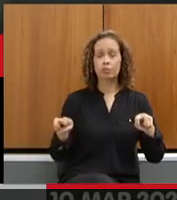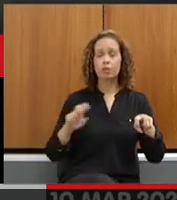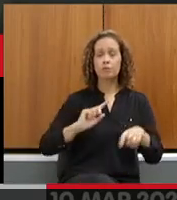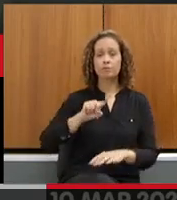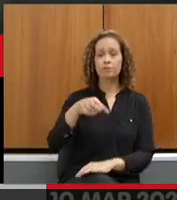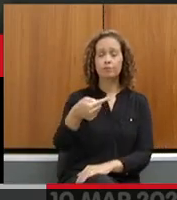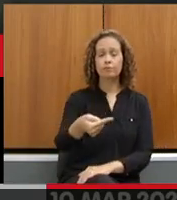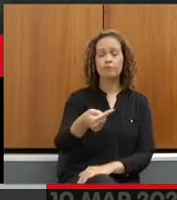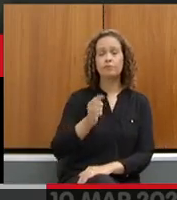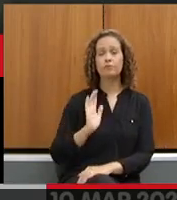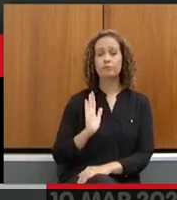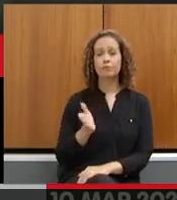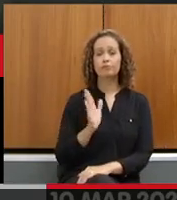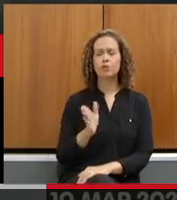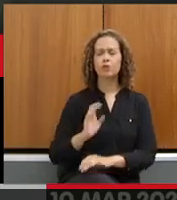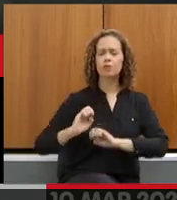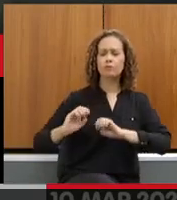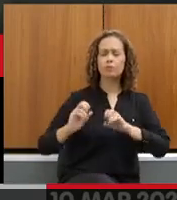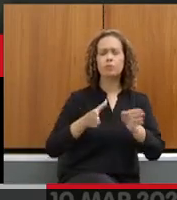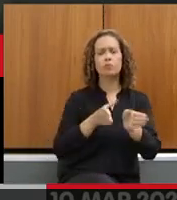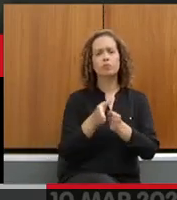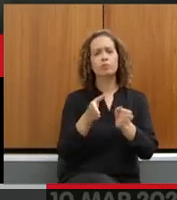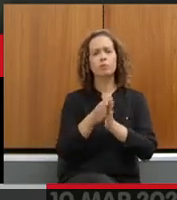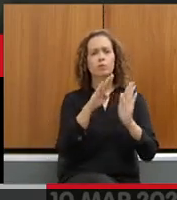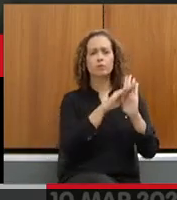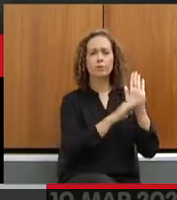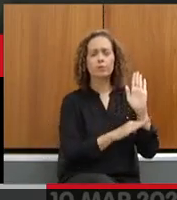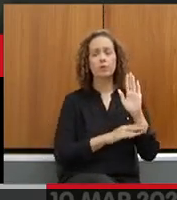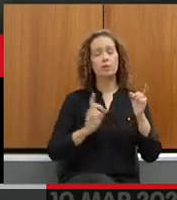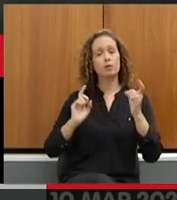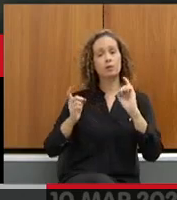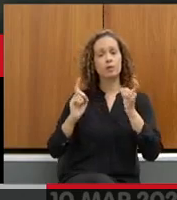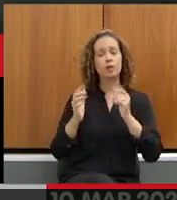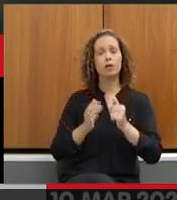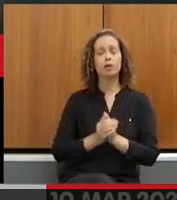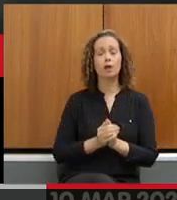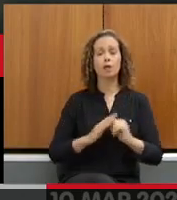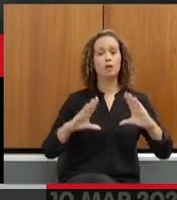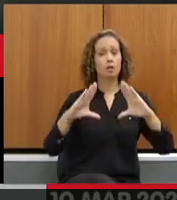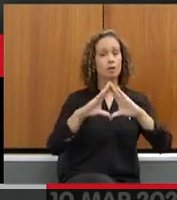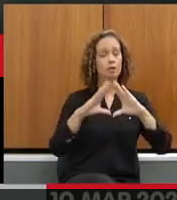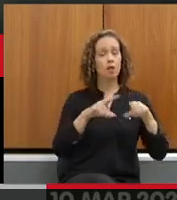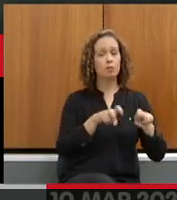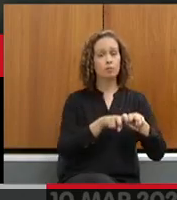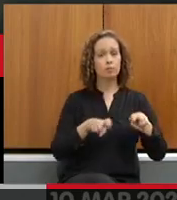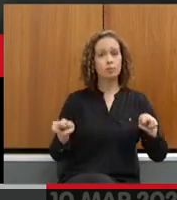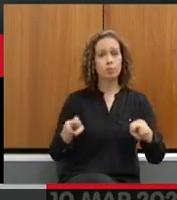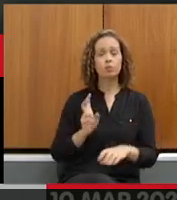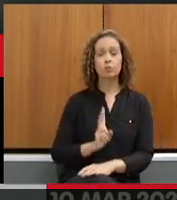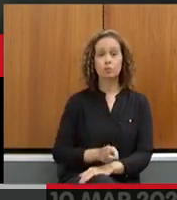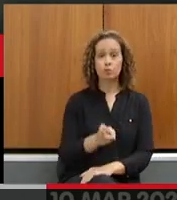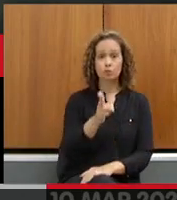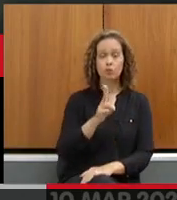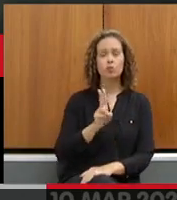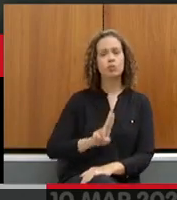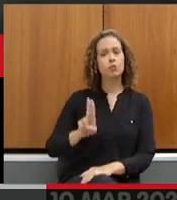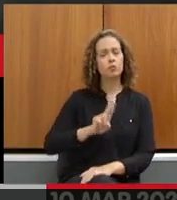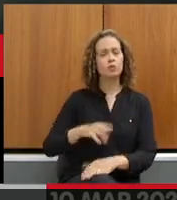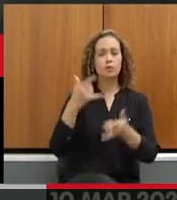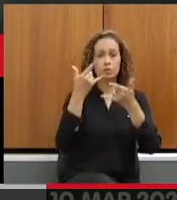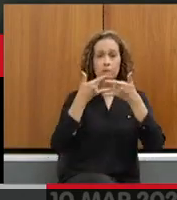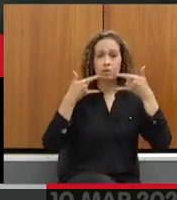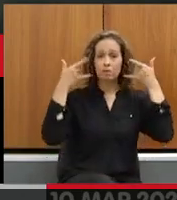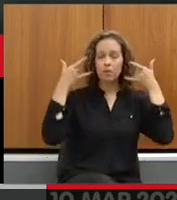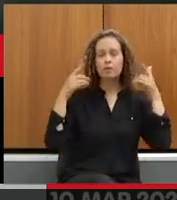seguida a as orientações sobre a reunião a mesa da Assembleia ressalta a necessidade de uso contínuo da máscara e